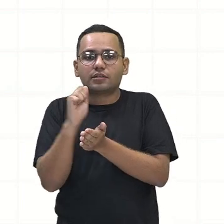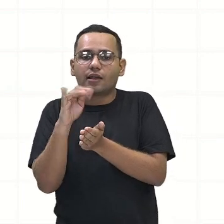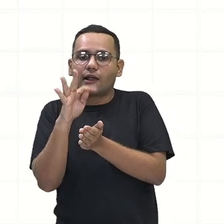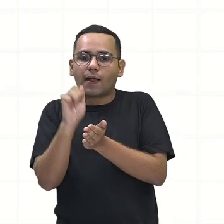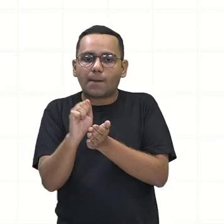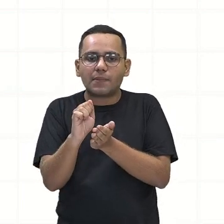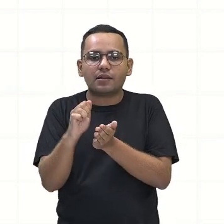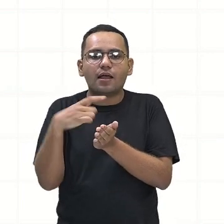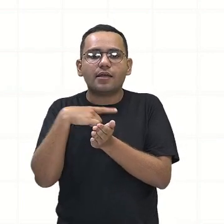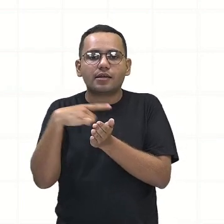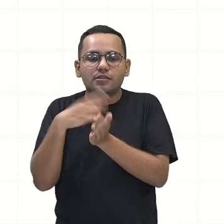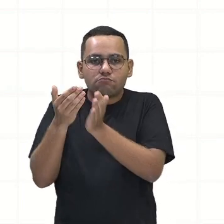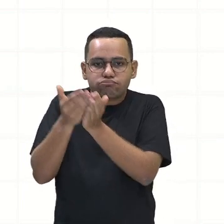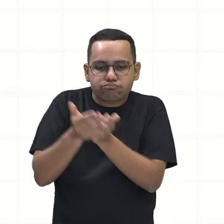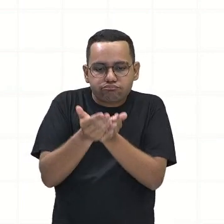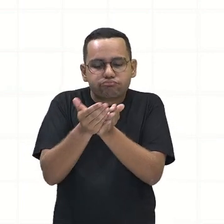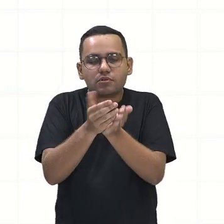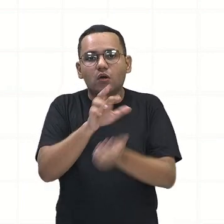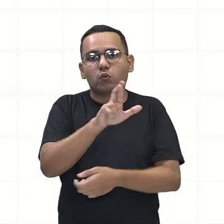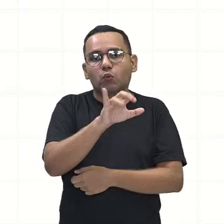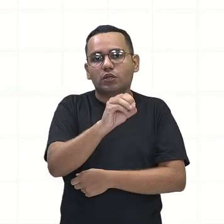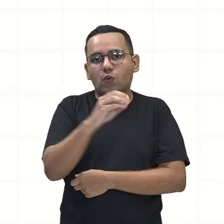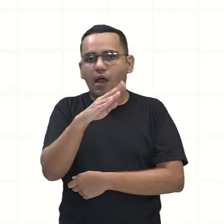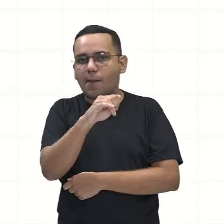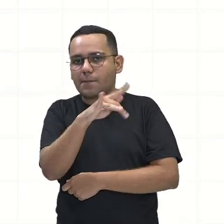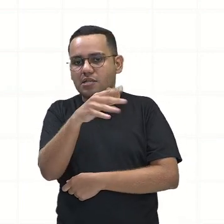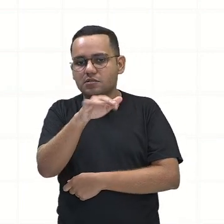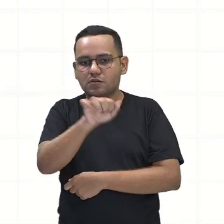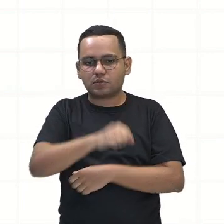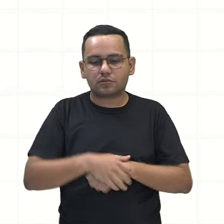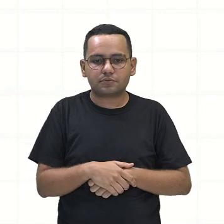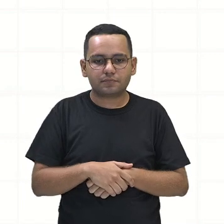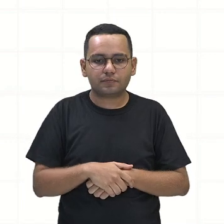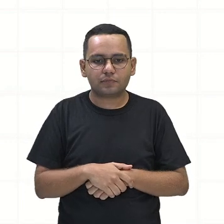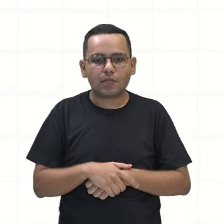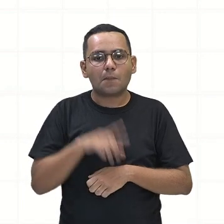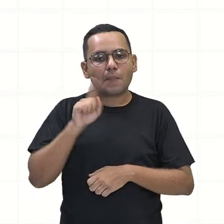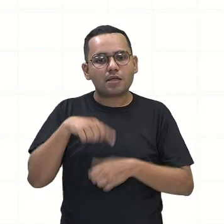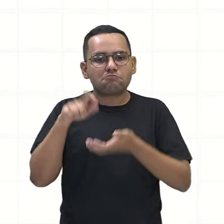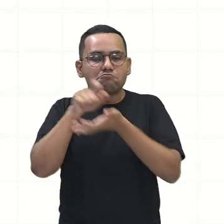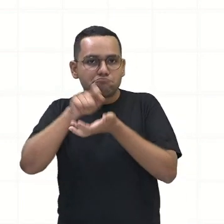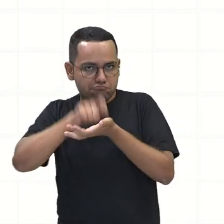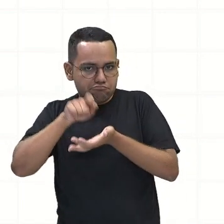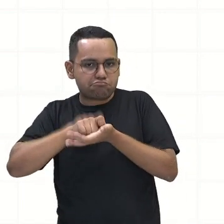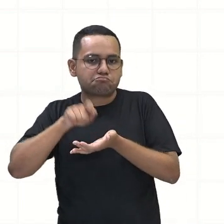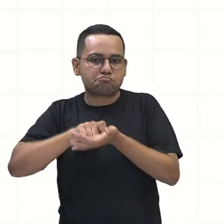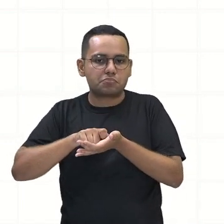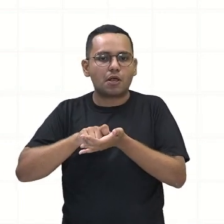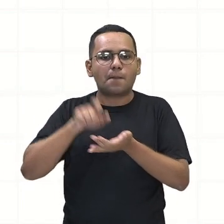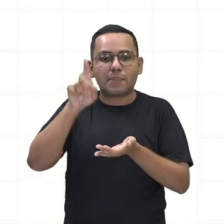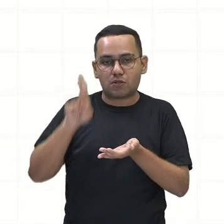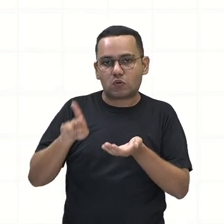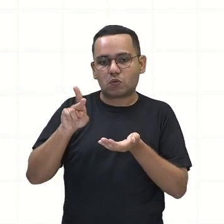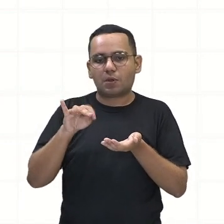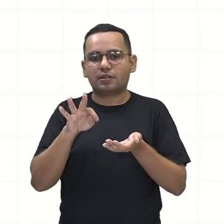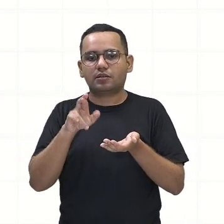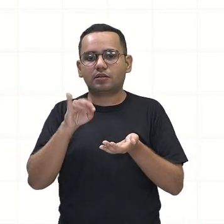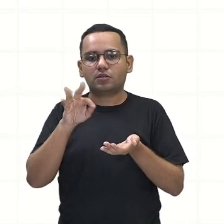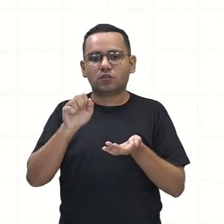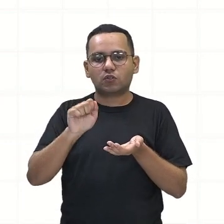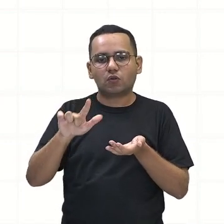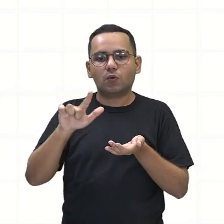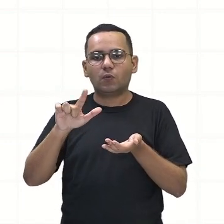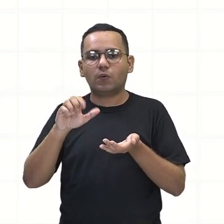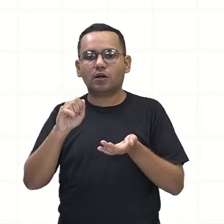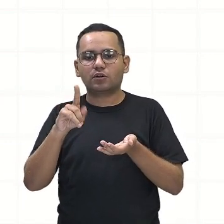subiu o rio Amazonas. Os relatos foram feitos pelos padres Cristóbal de Cunha e Alonso de Rojas.